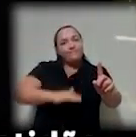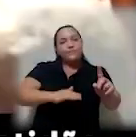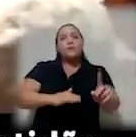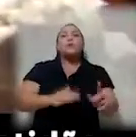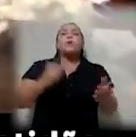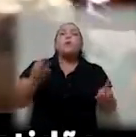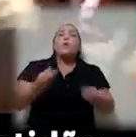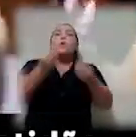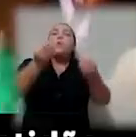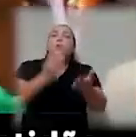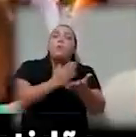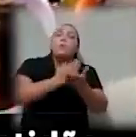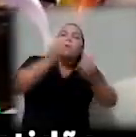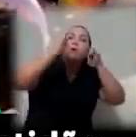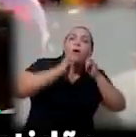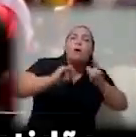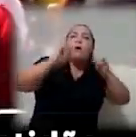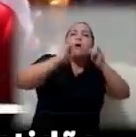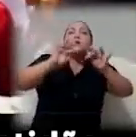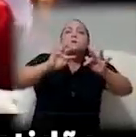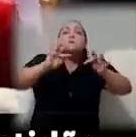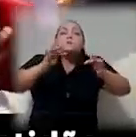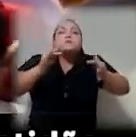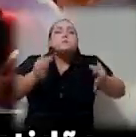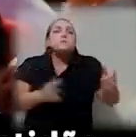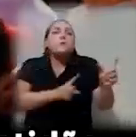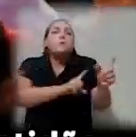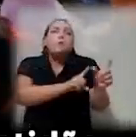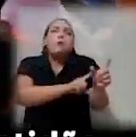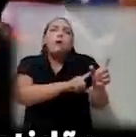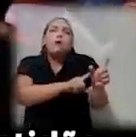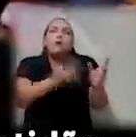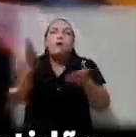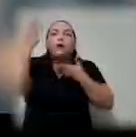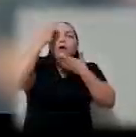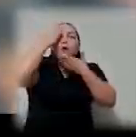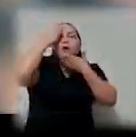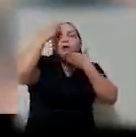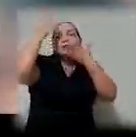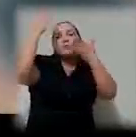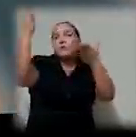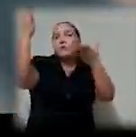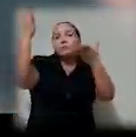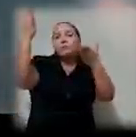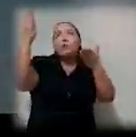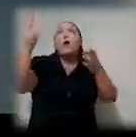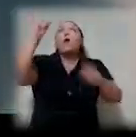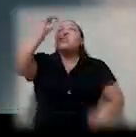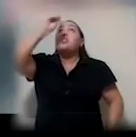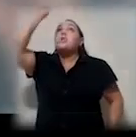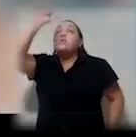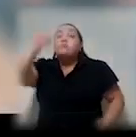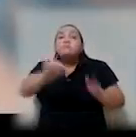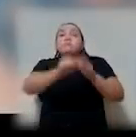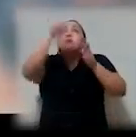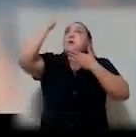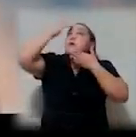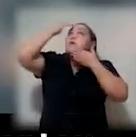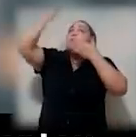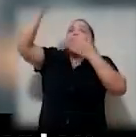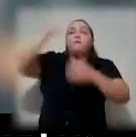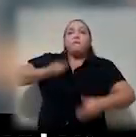Começamos esta caminhada com uma simples palavra. Gratidão. Adeus, em primeiro lugar, pela vida de